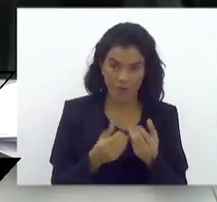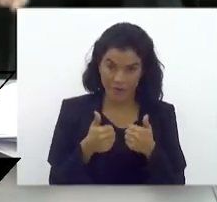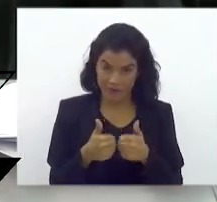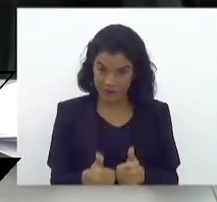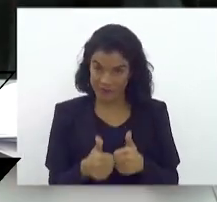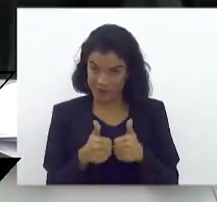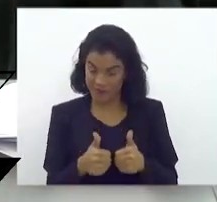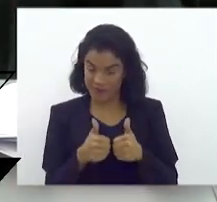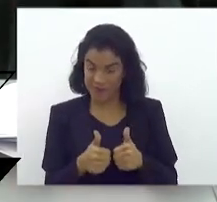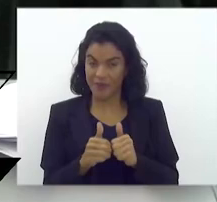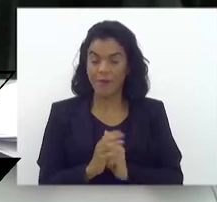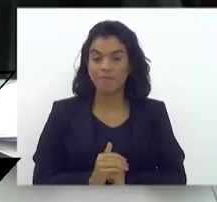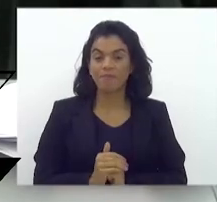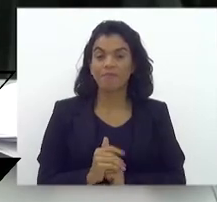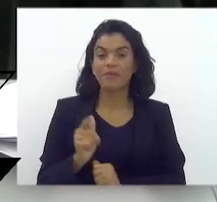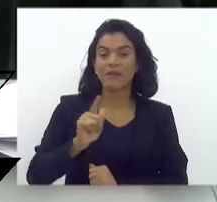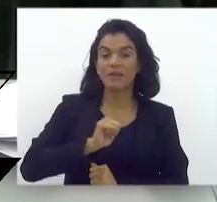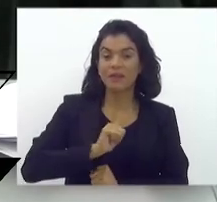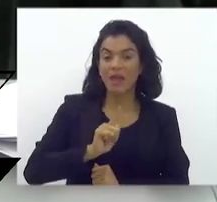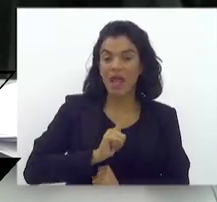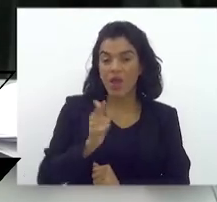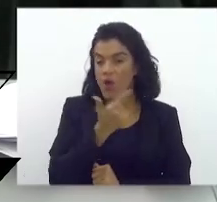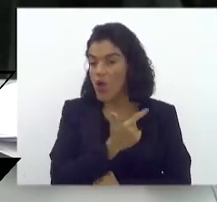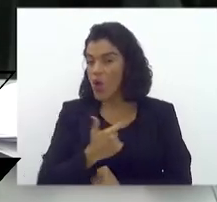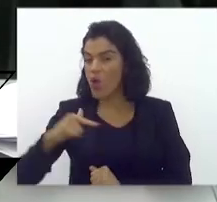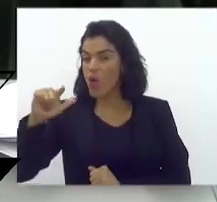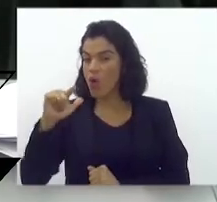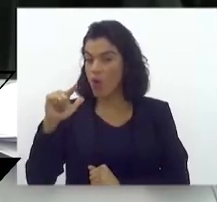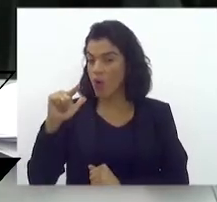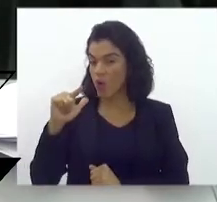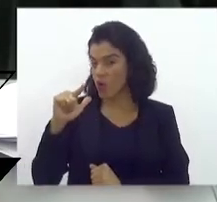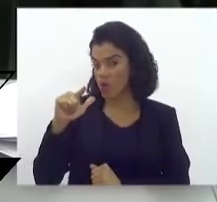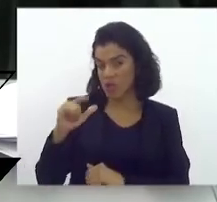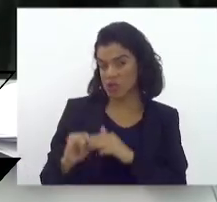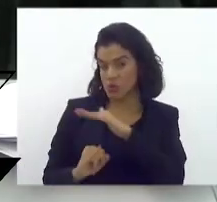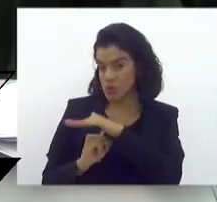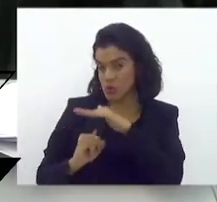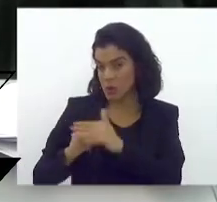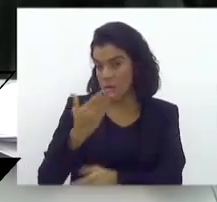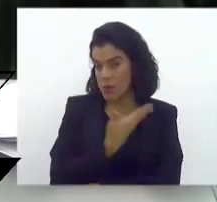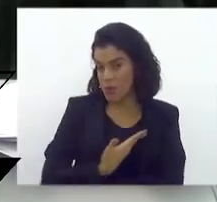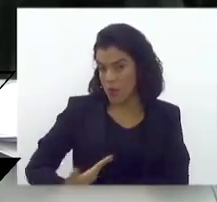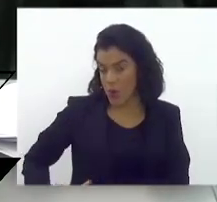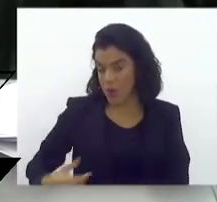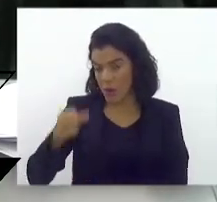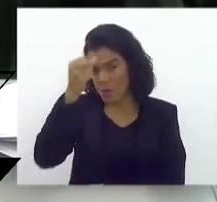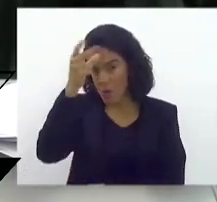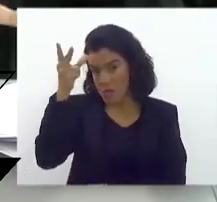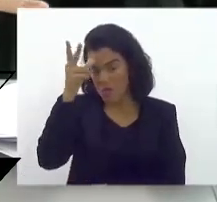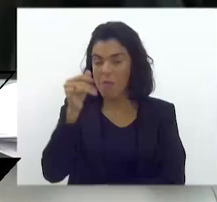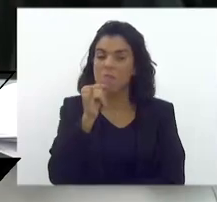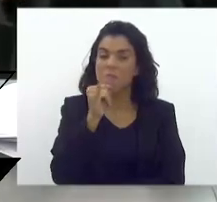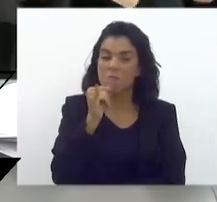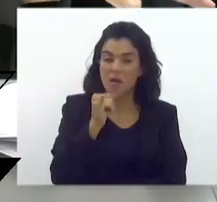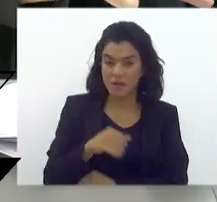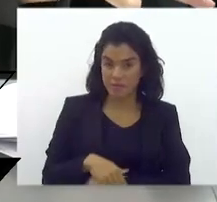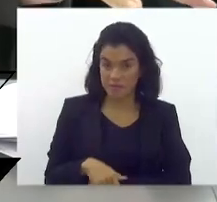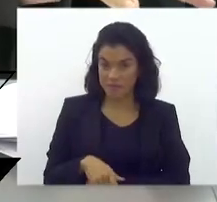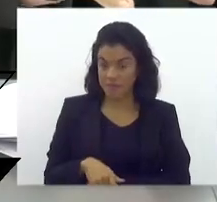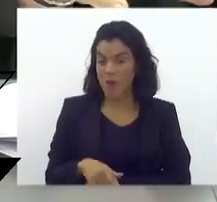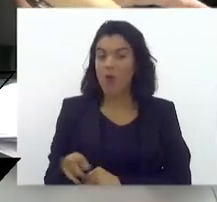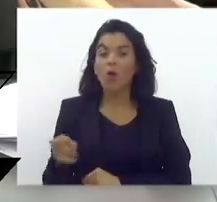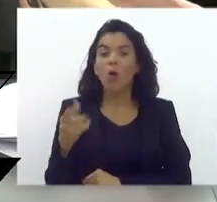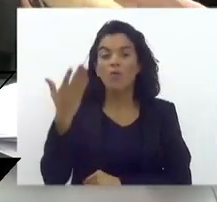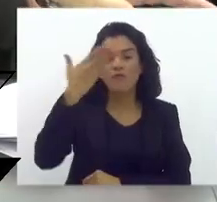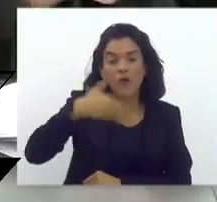Bom, aí imagina que ela tenha outra fonte pública, municipal. Uma é a prestação